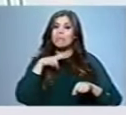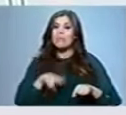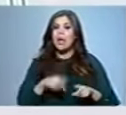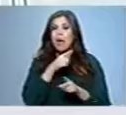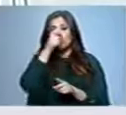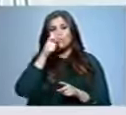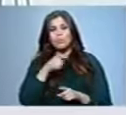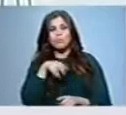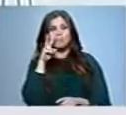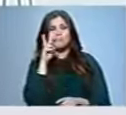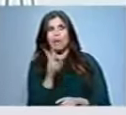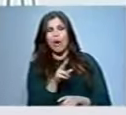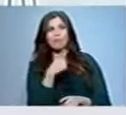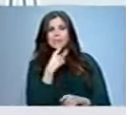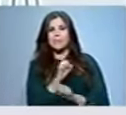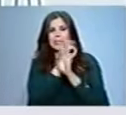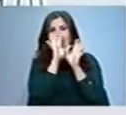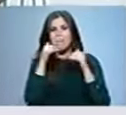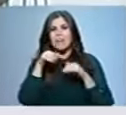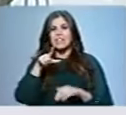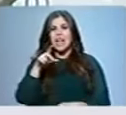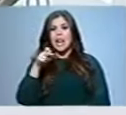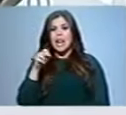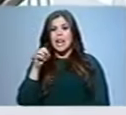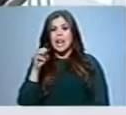chega lá e percebe. Agora, no Laos é um barracão.